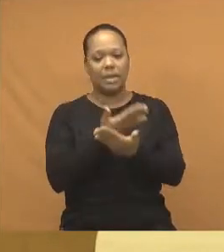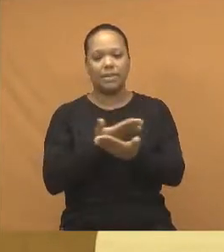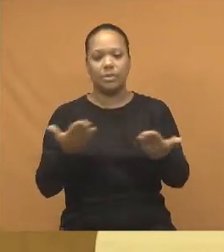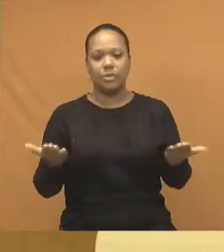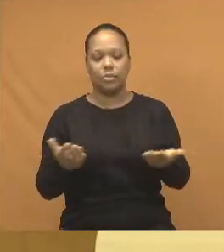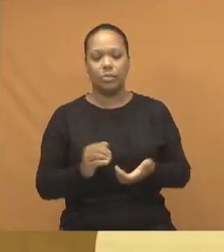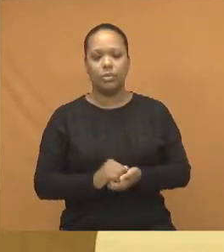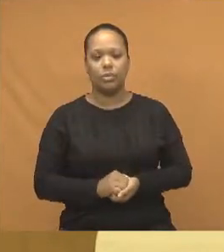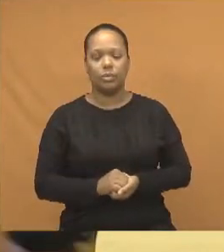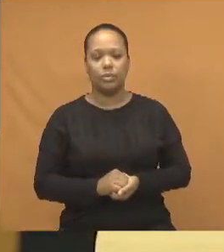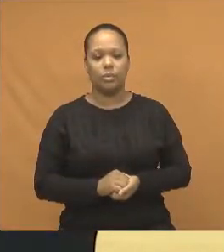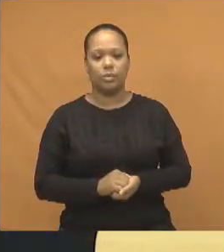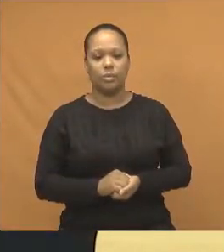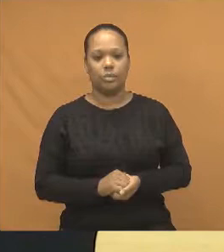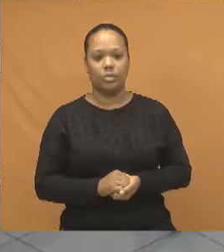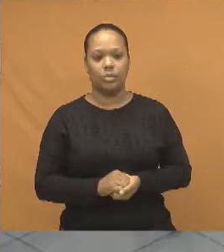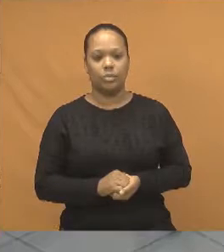todos.